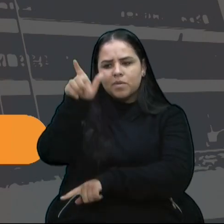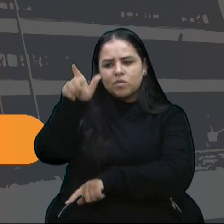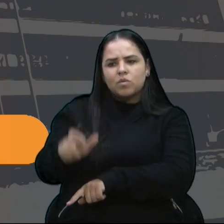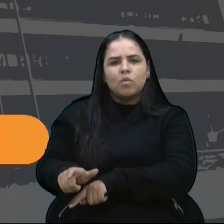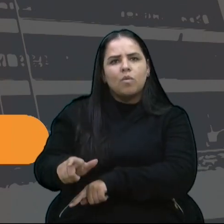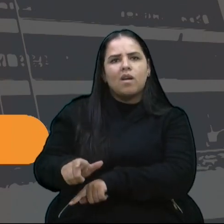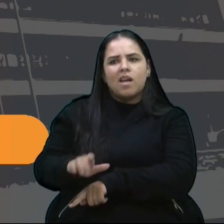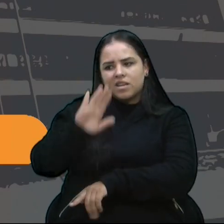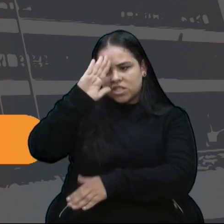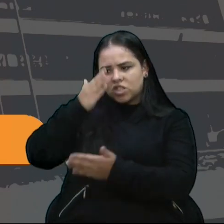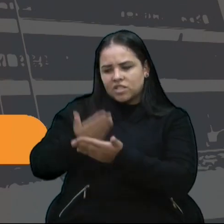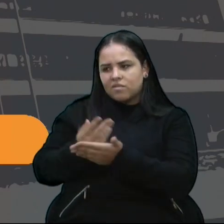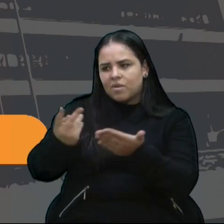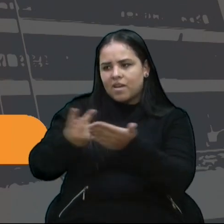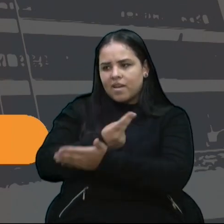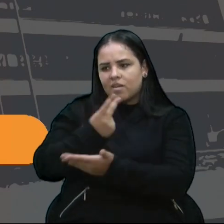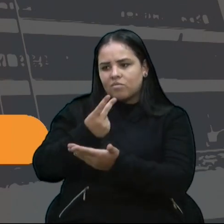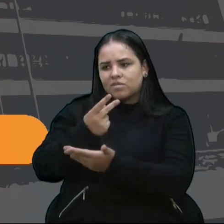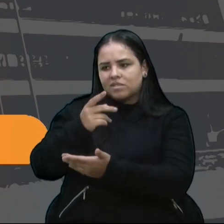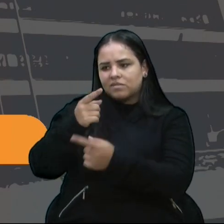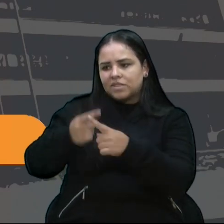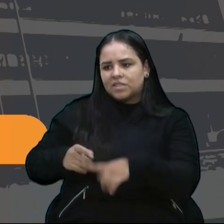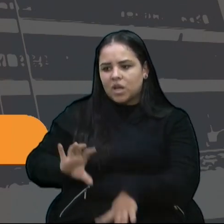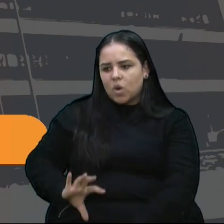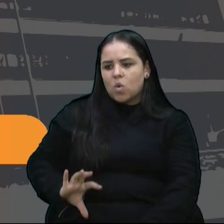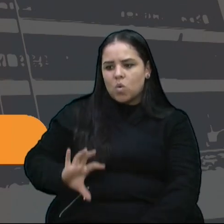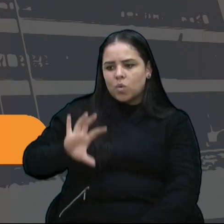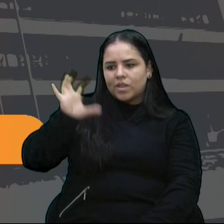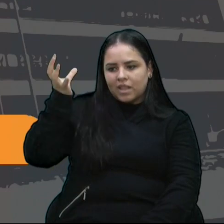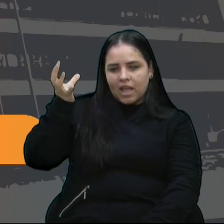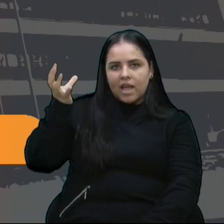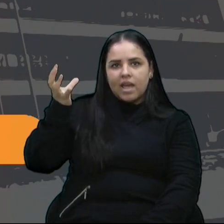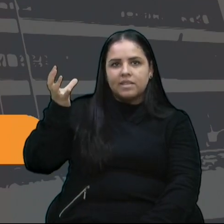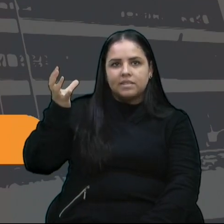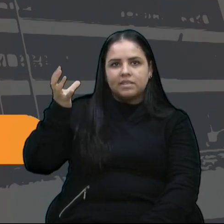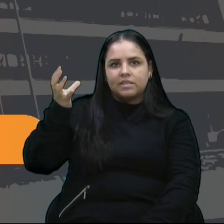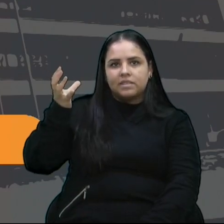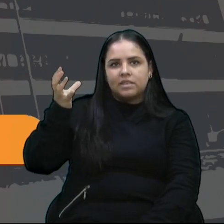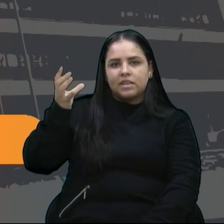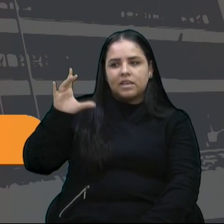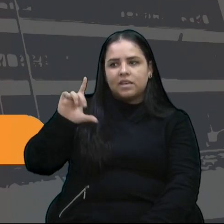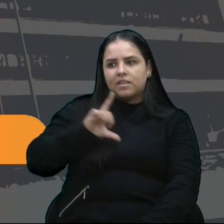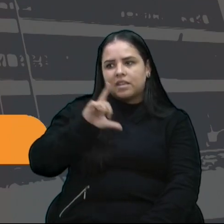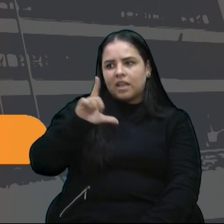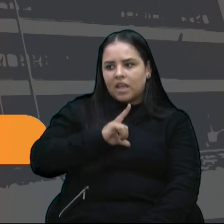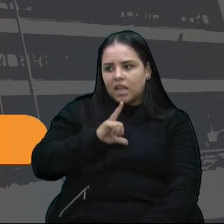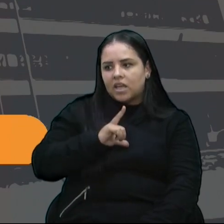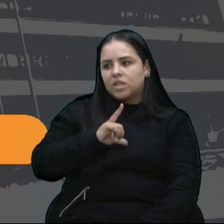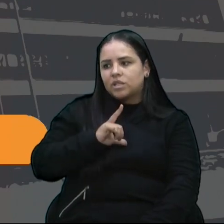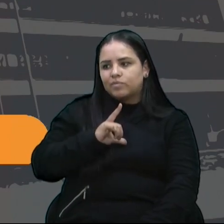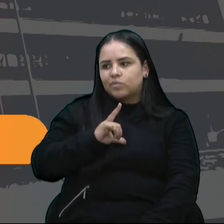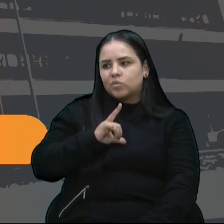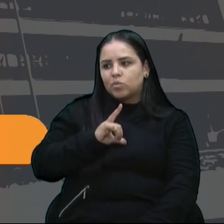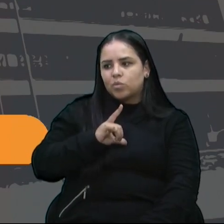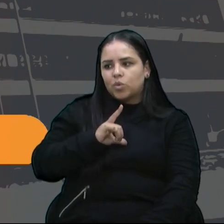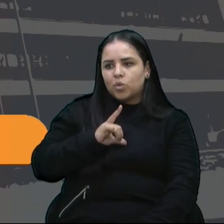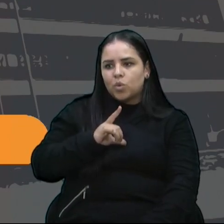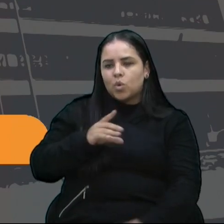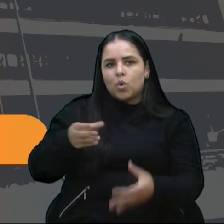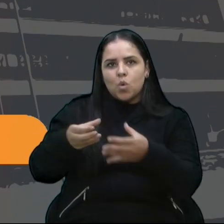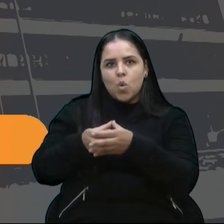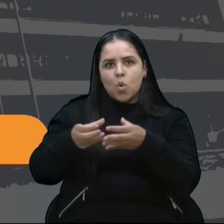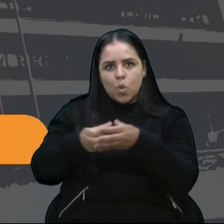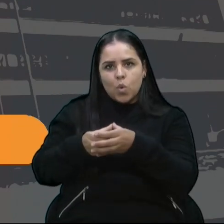acho que um erro que acontece muitas vezes nas campanhas que são feitas para o grande público é esquecer que